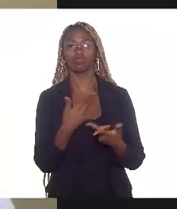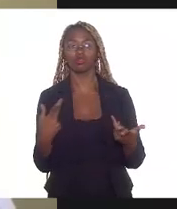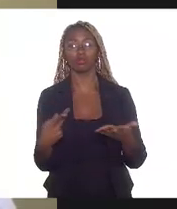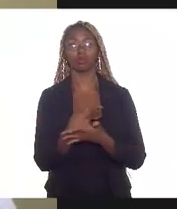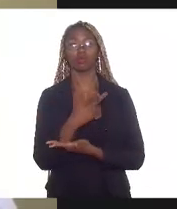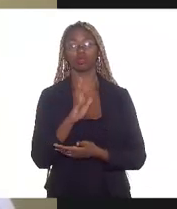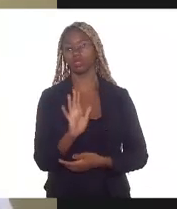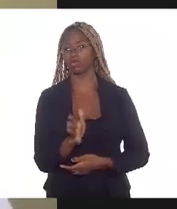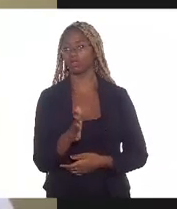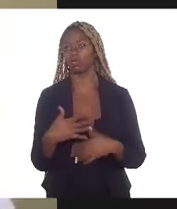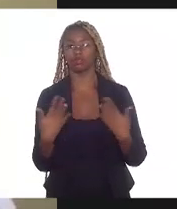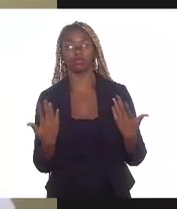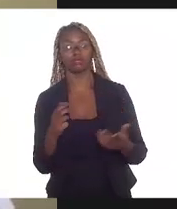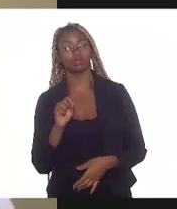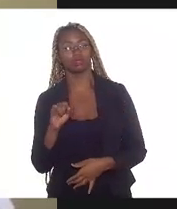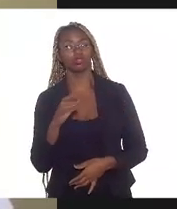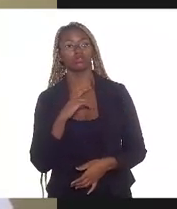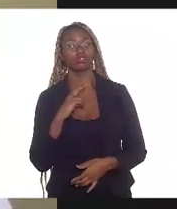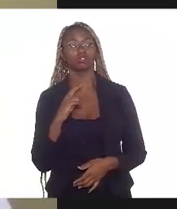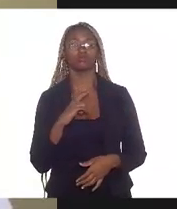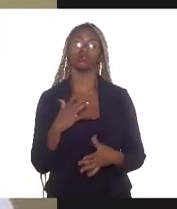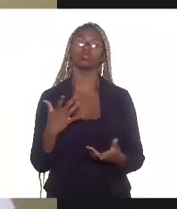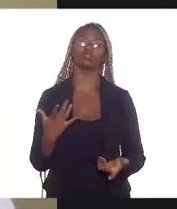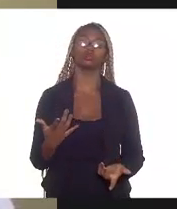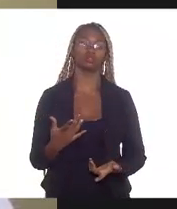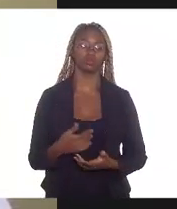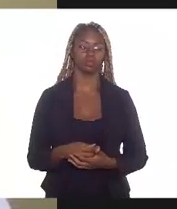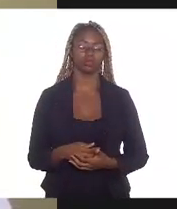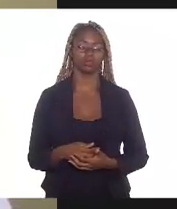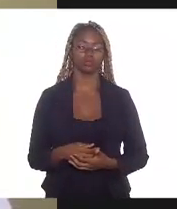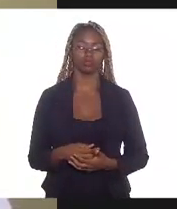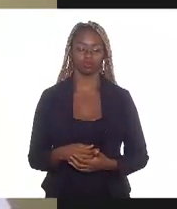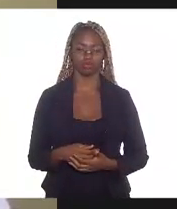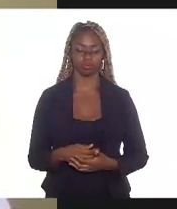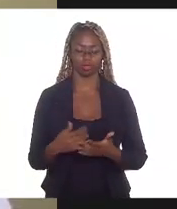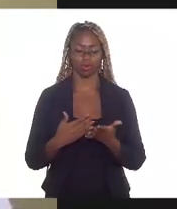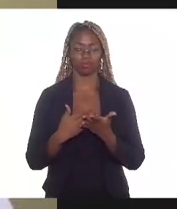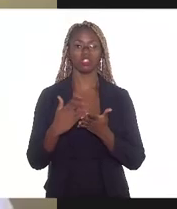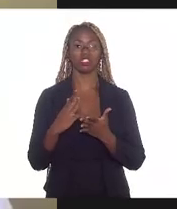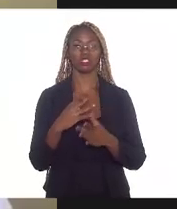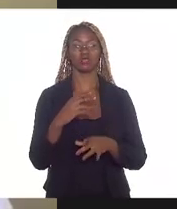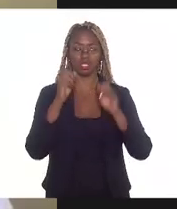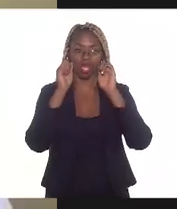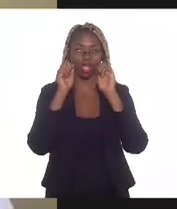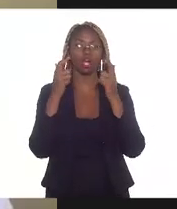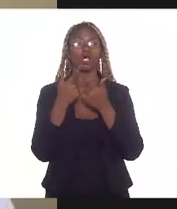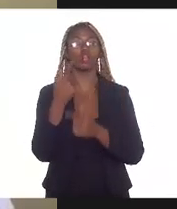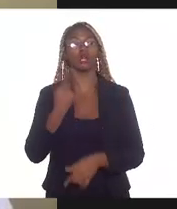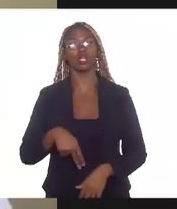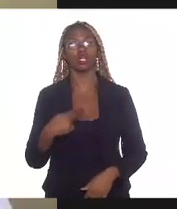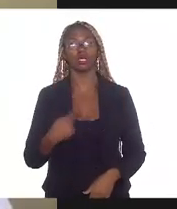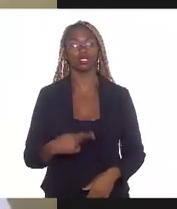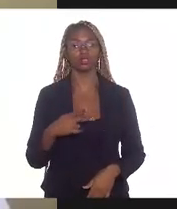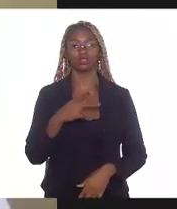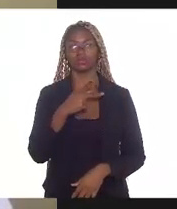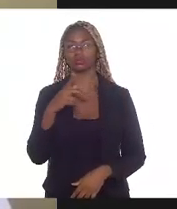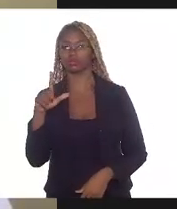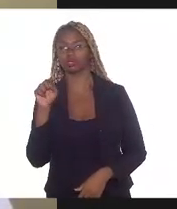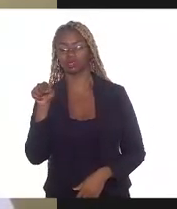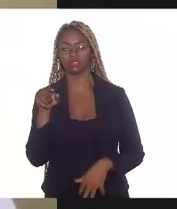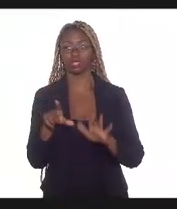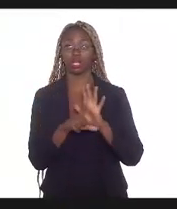acontecendo. Então, se a gente tivesse um programa e fosse e partisse aqui da Alerj, esse projeto de lei, essa